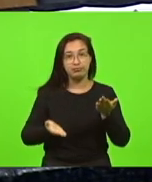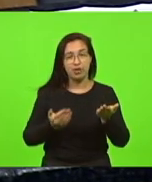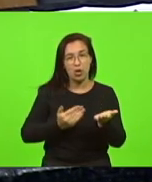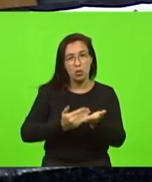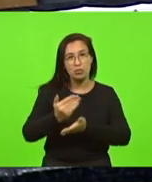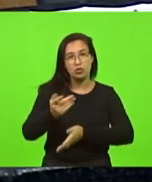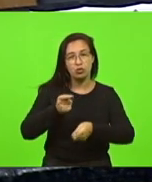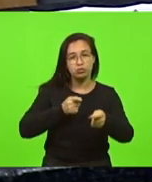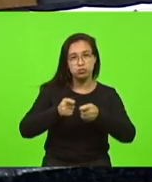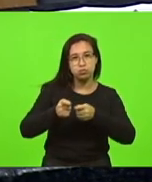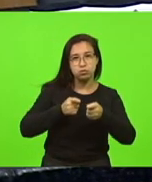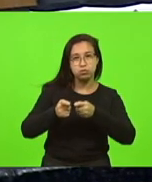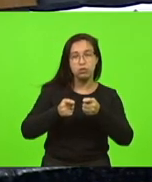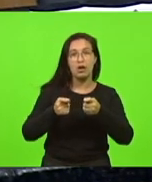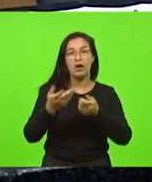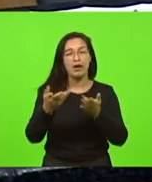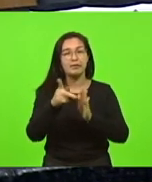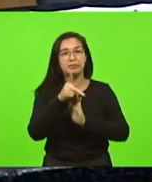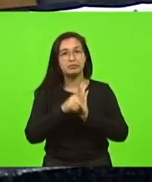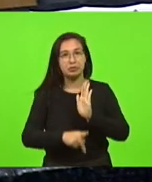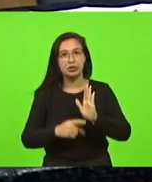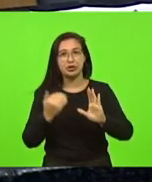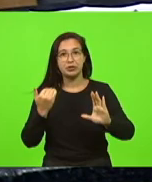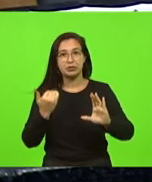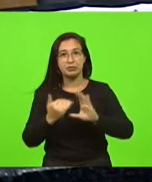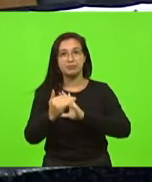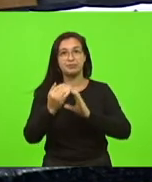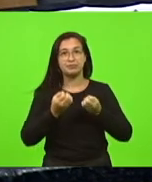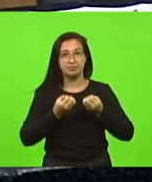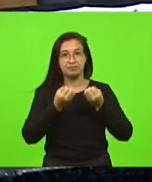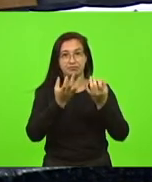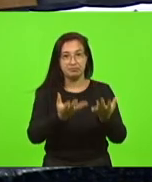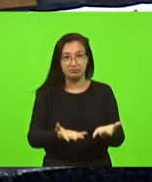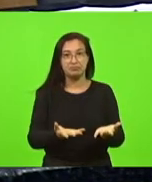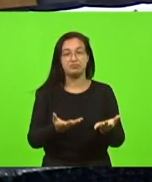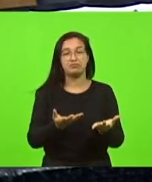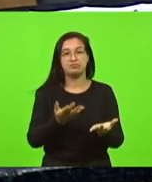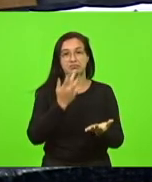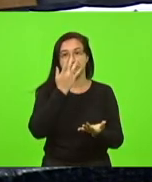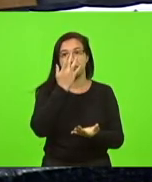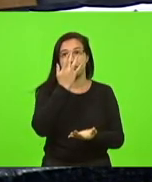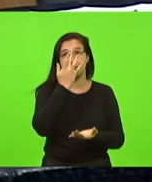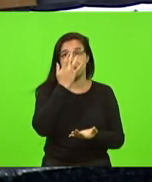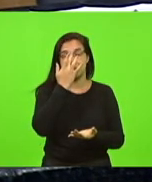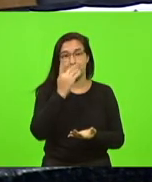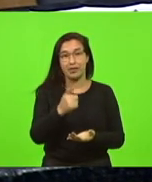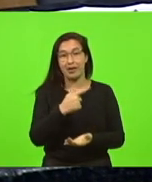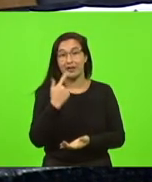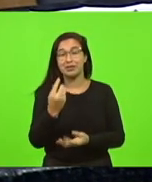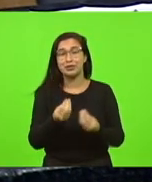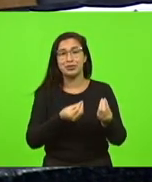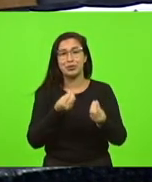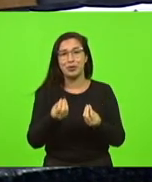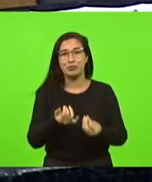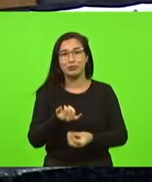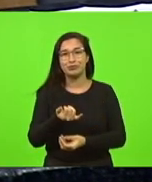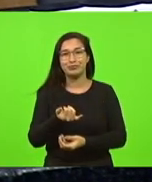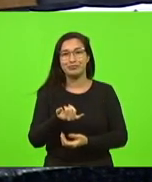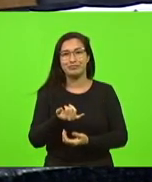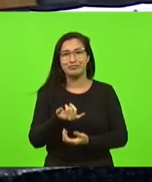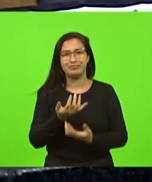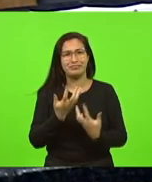veio realmente, como diz o nosso líder, o deputado Cobalcini, nós ficamos frustrados, decepcionados com a